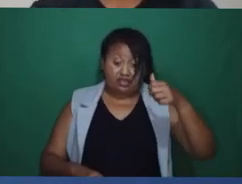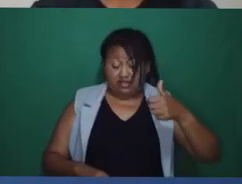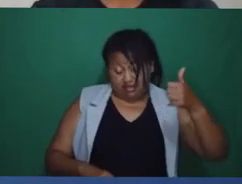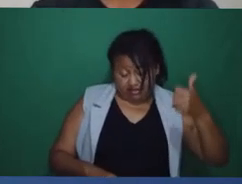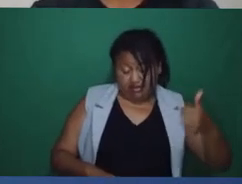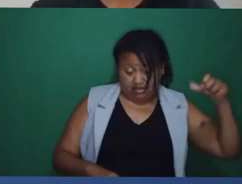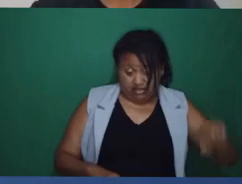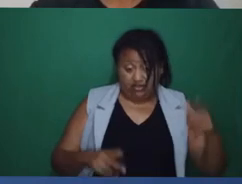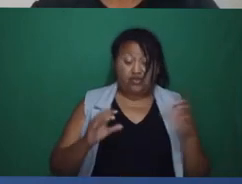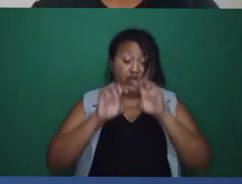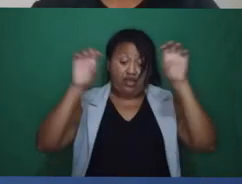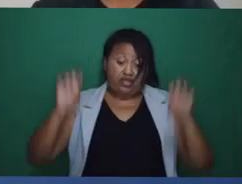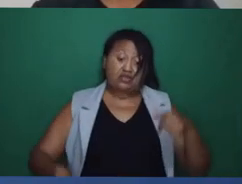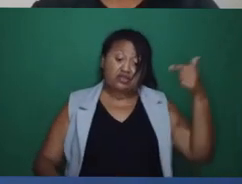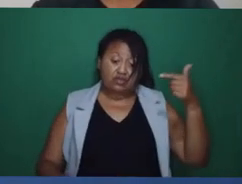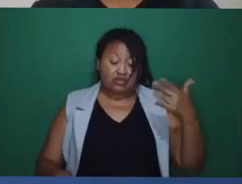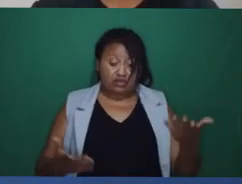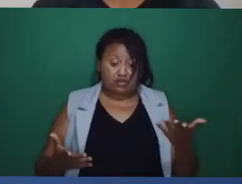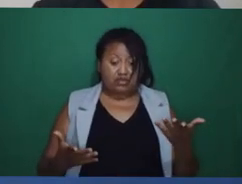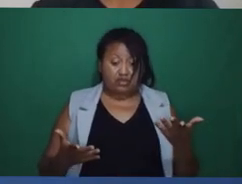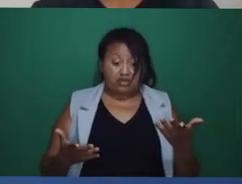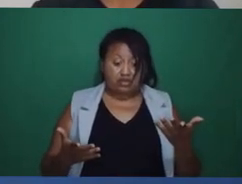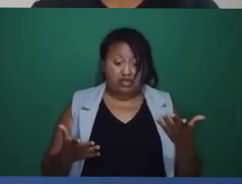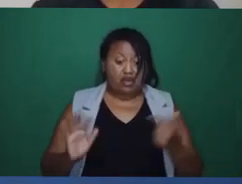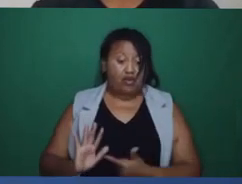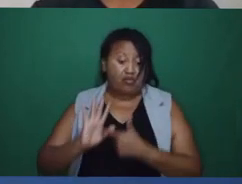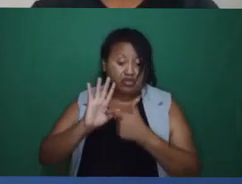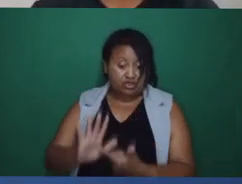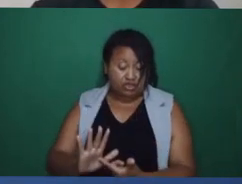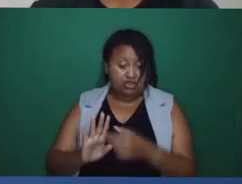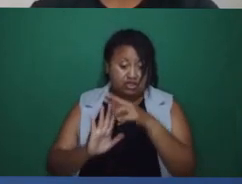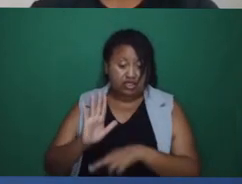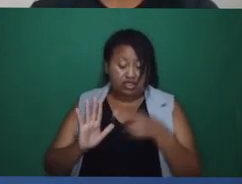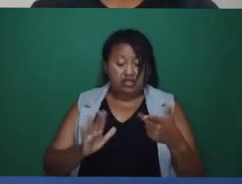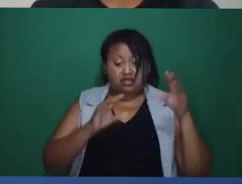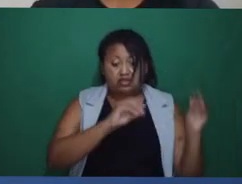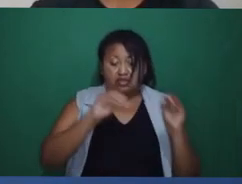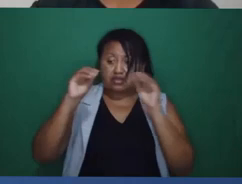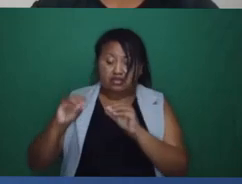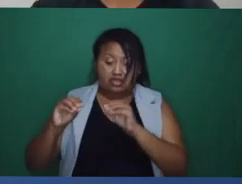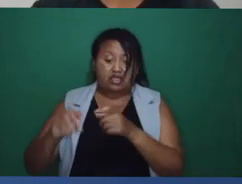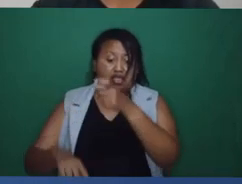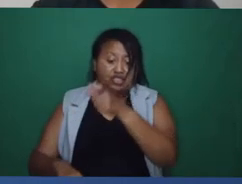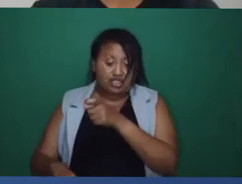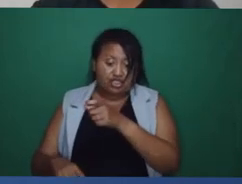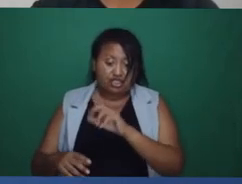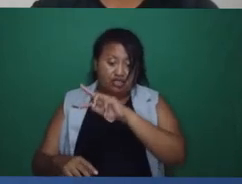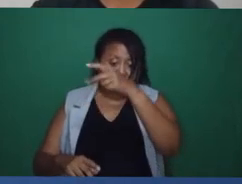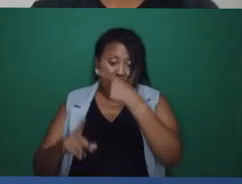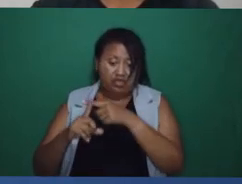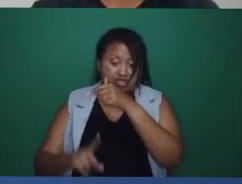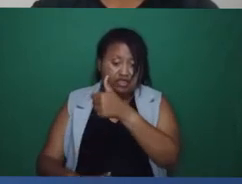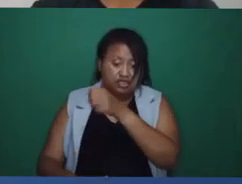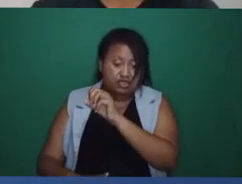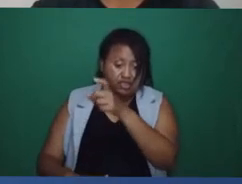do segundo grau trazendo ambos os termos para o primeiro membro teremos x ao quadrado + 10x -